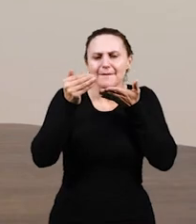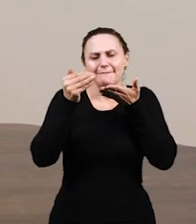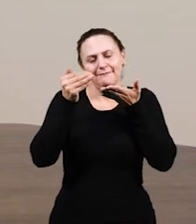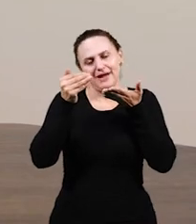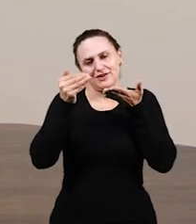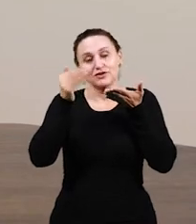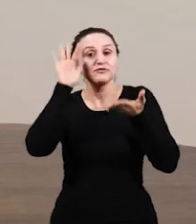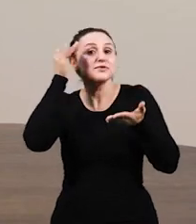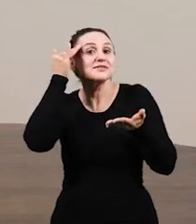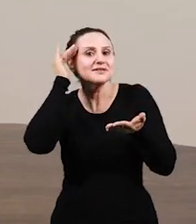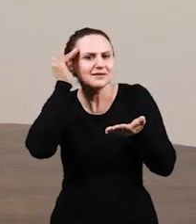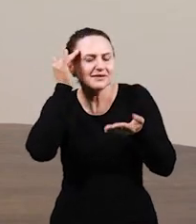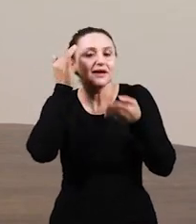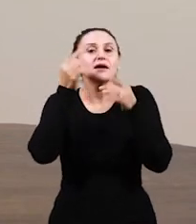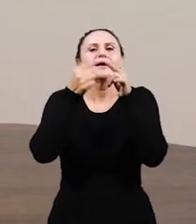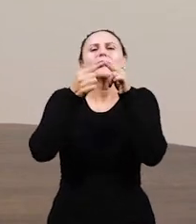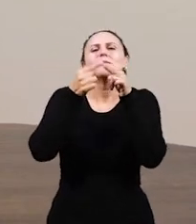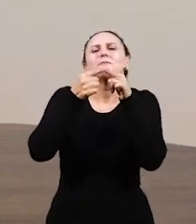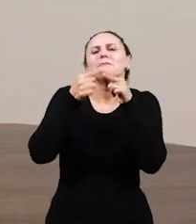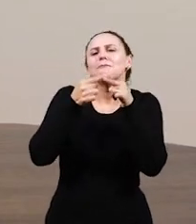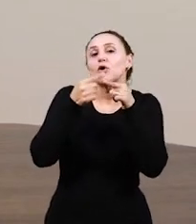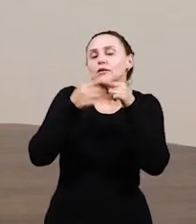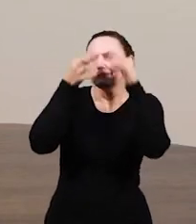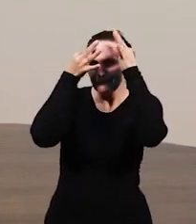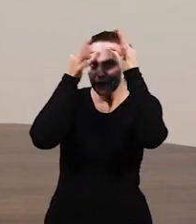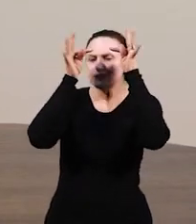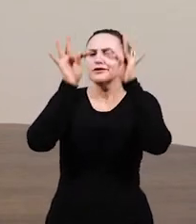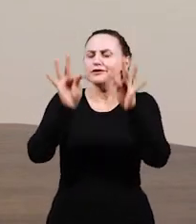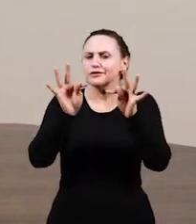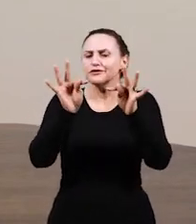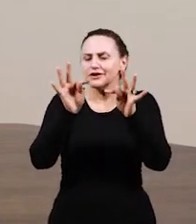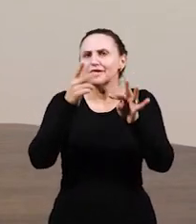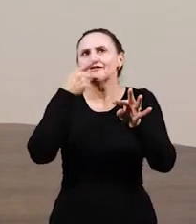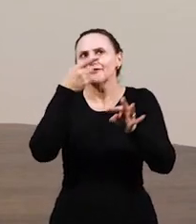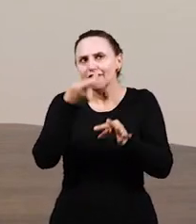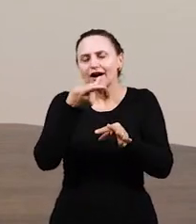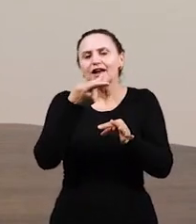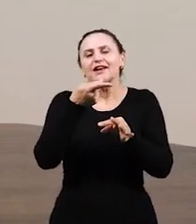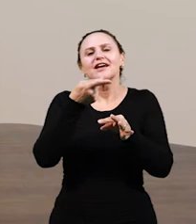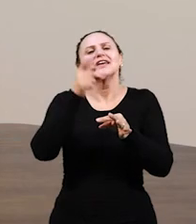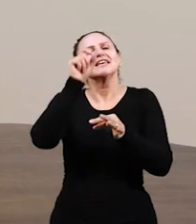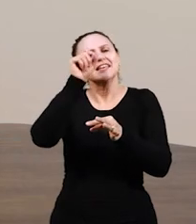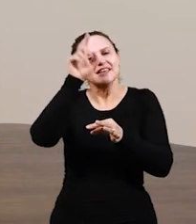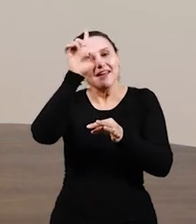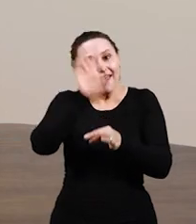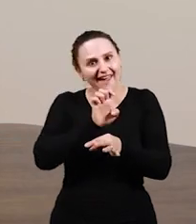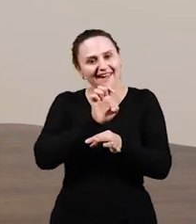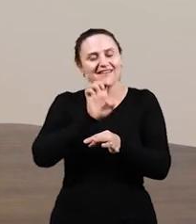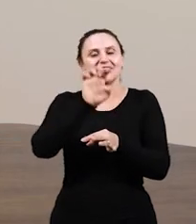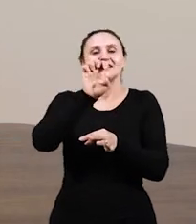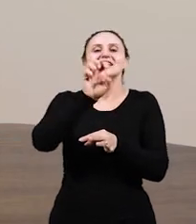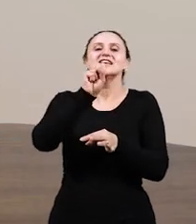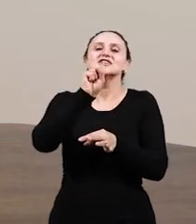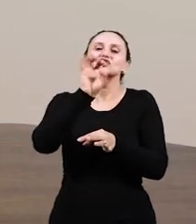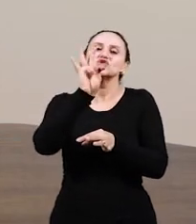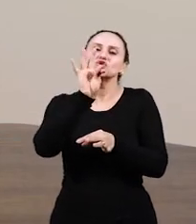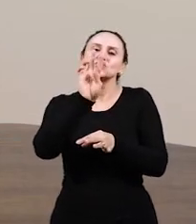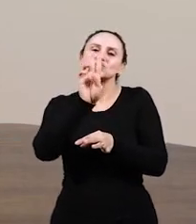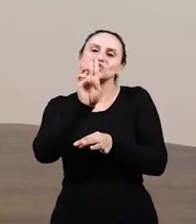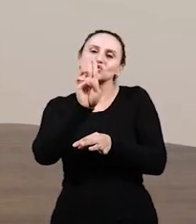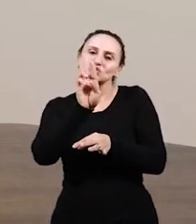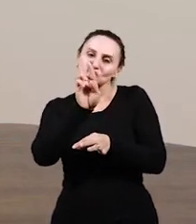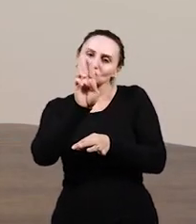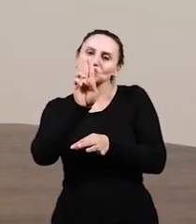partir disso a gente vai entender então por que é que uma corrente teórica se chama estruturalista né então é